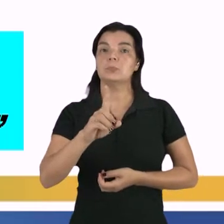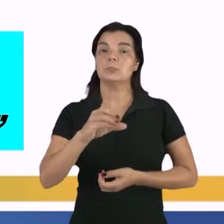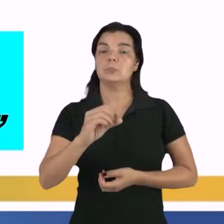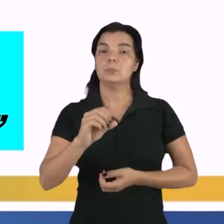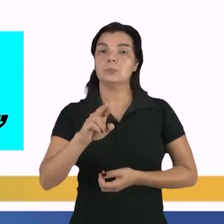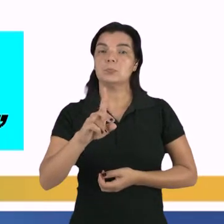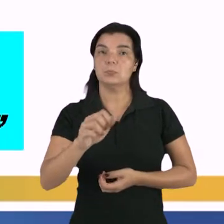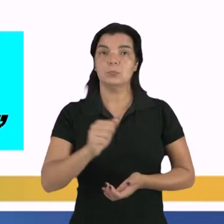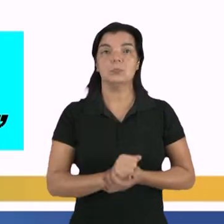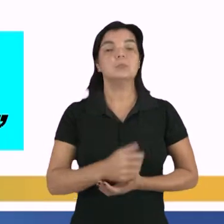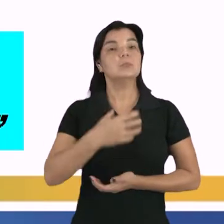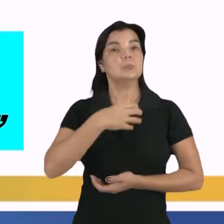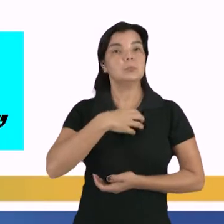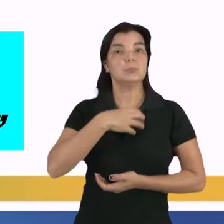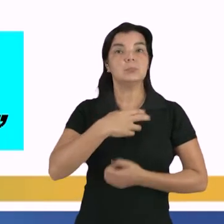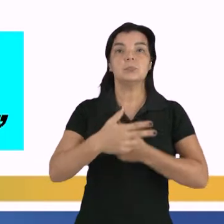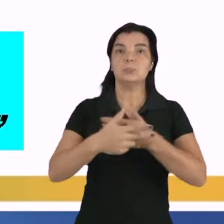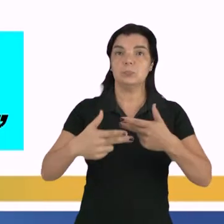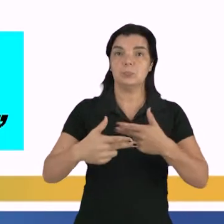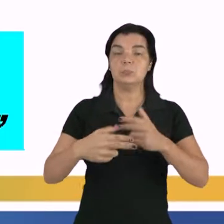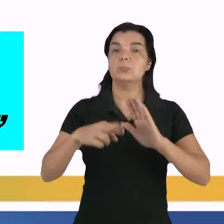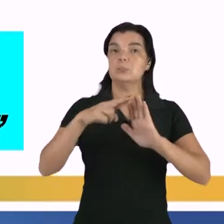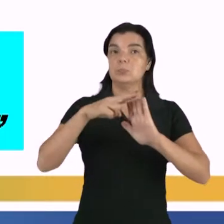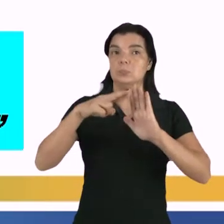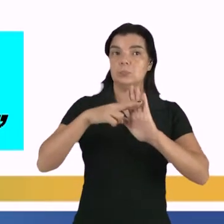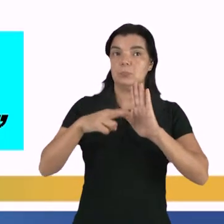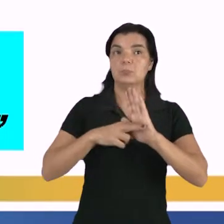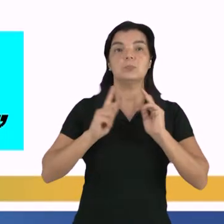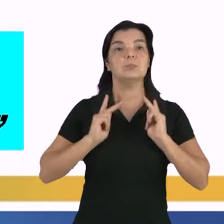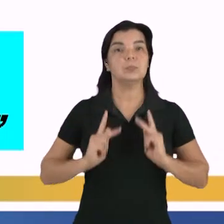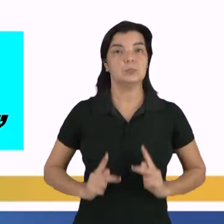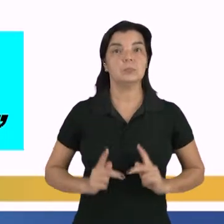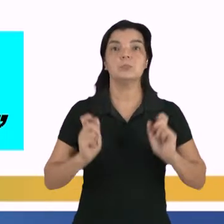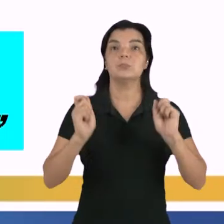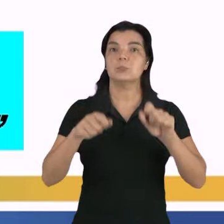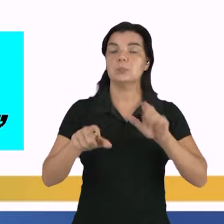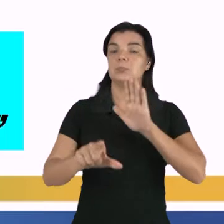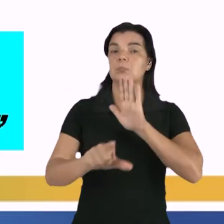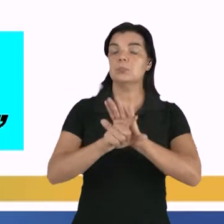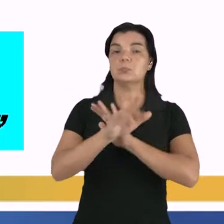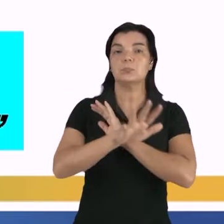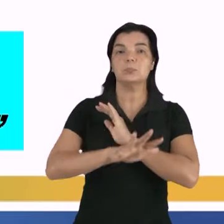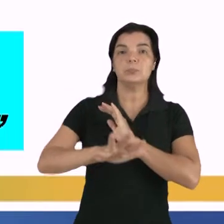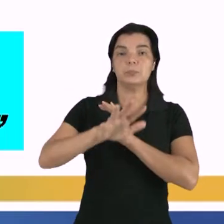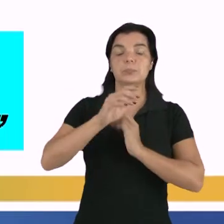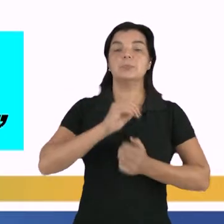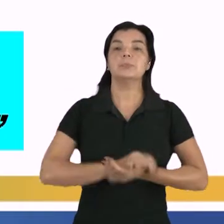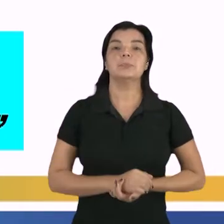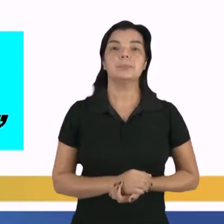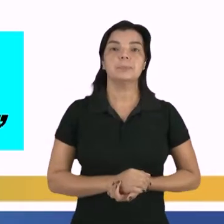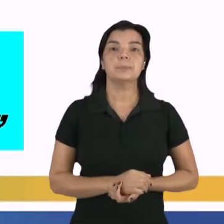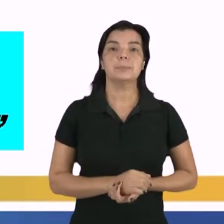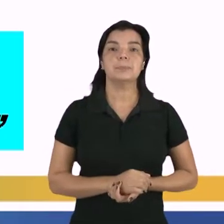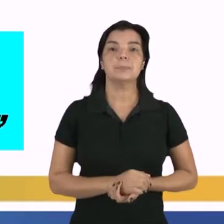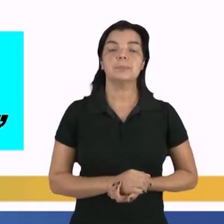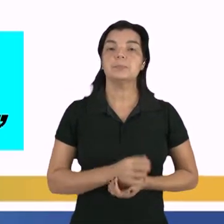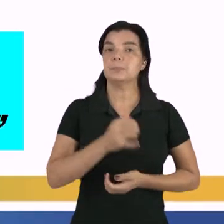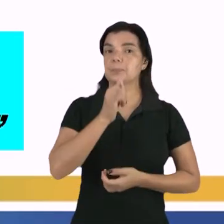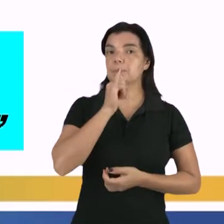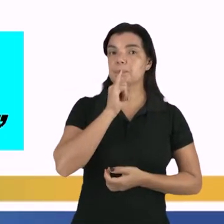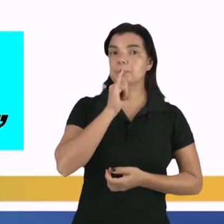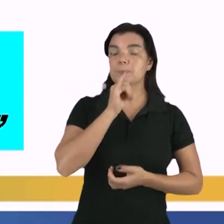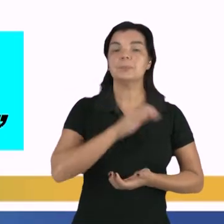ó. Age de tal forma como se a norma da sua conduta possa ser tomada como lei universal.